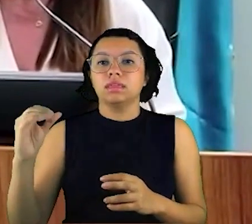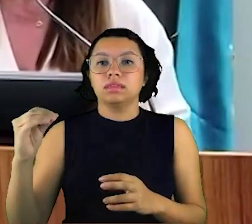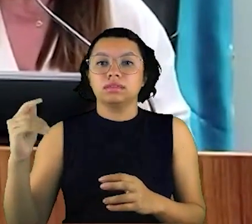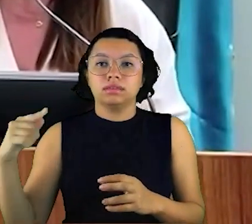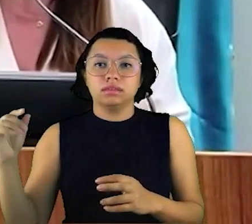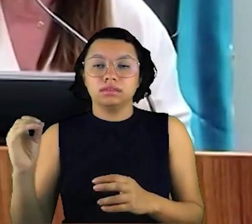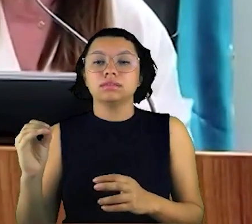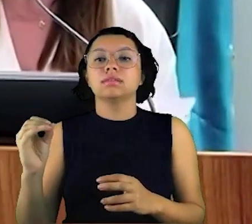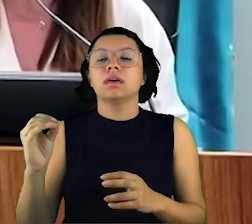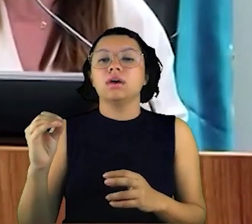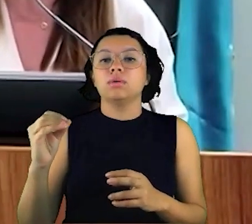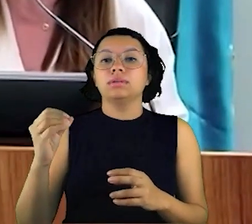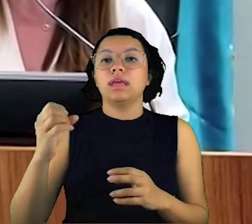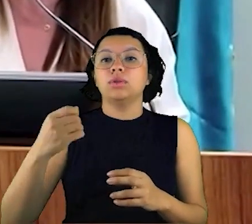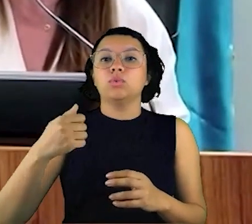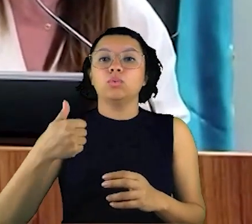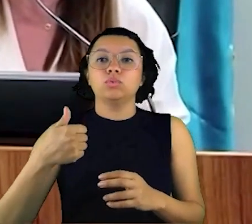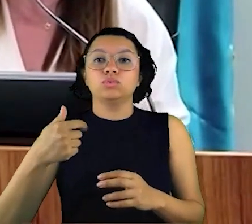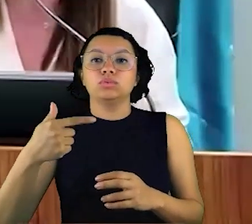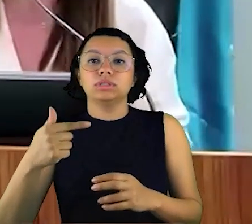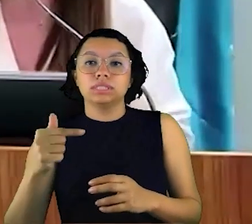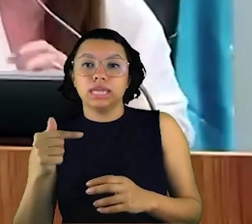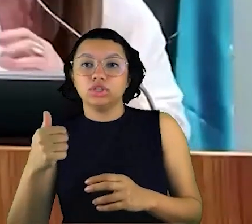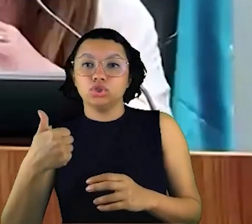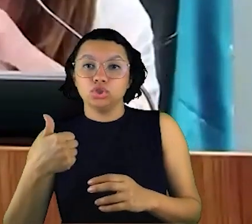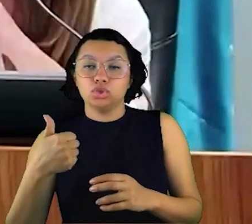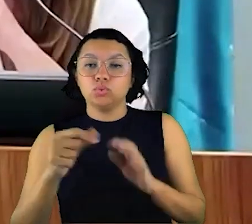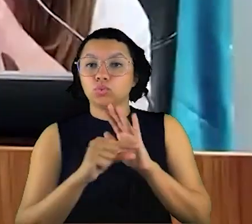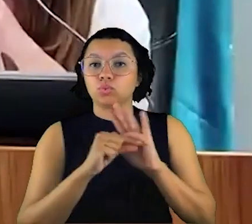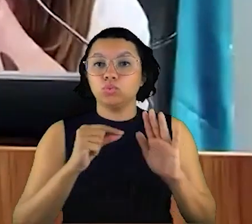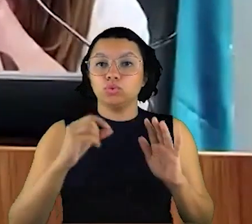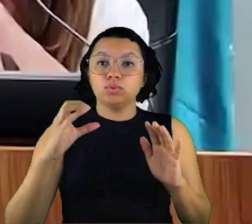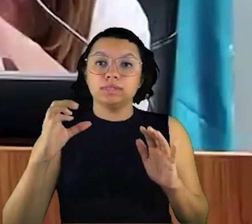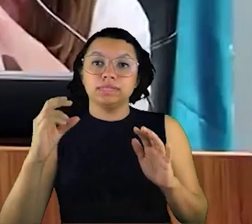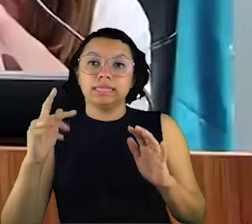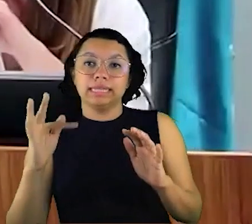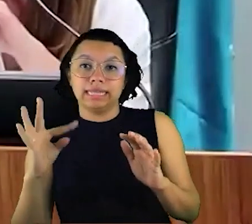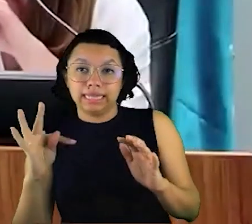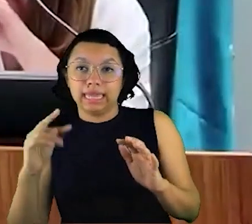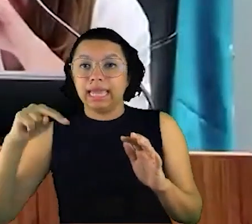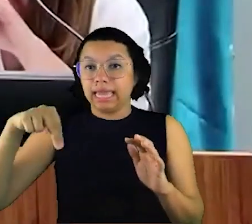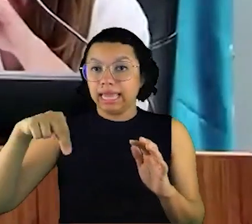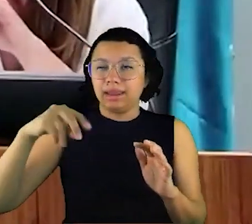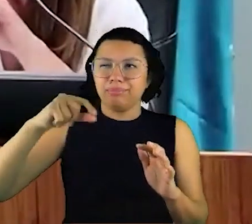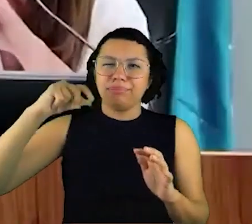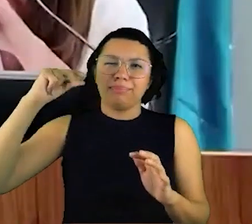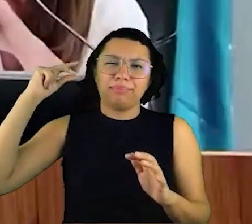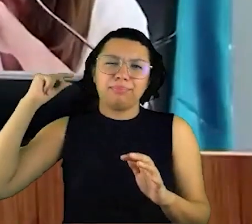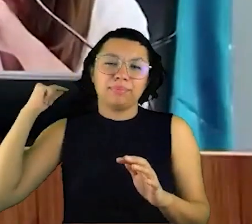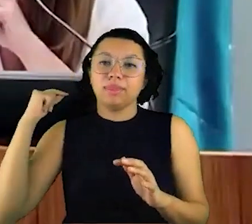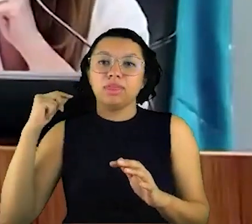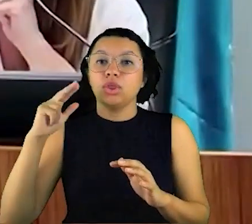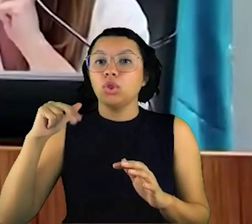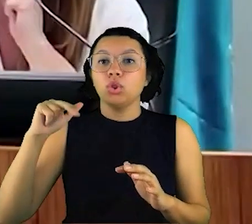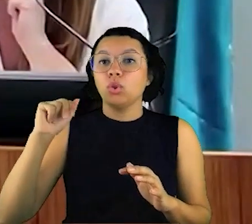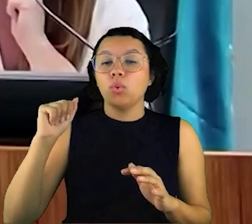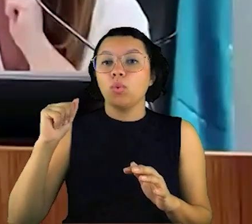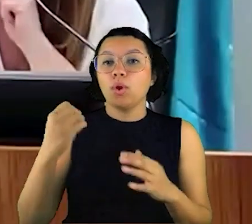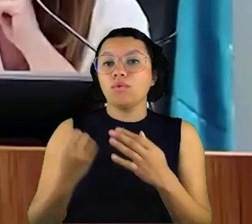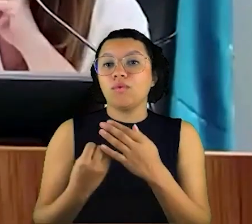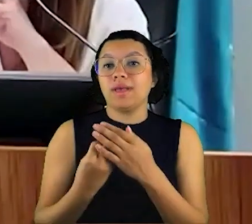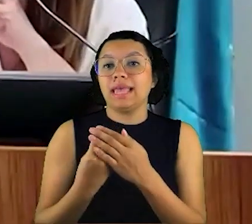artigo 171 do CTN, desde que o CTN existe. Nunca foi